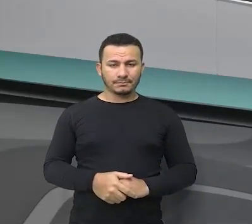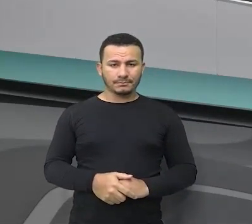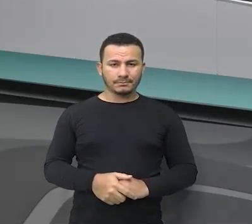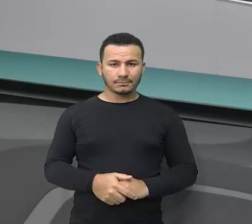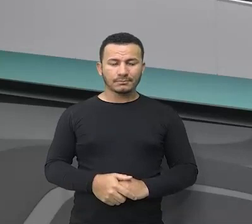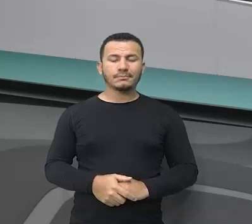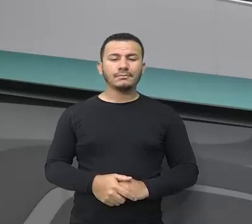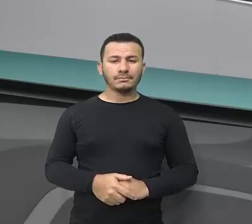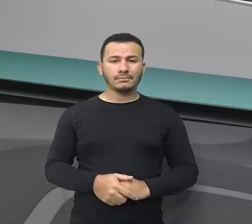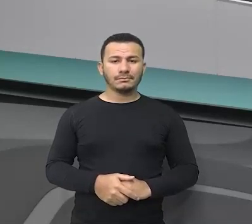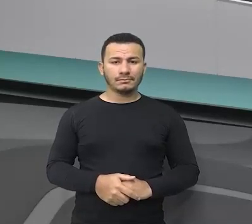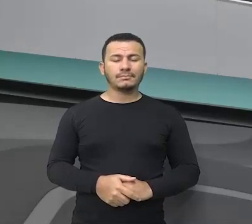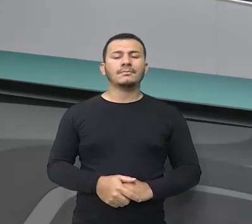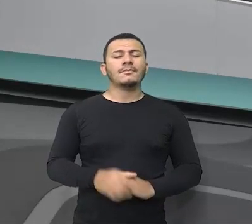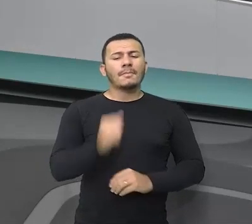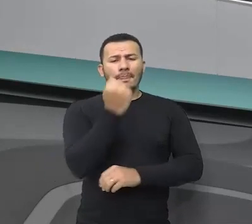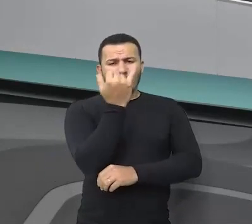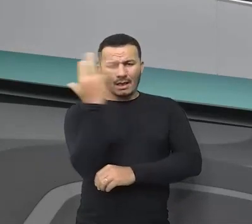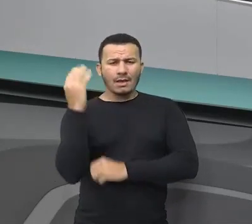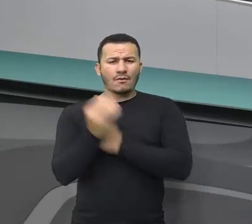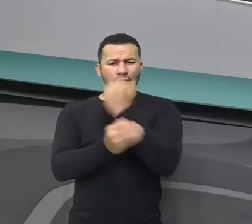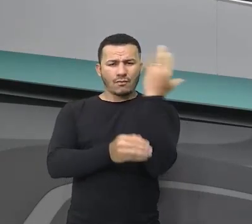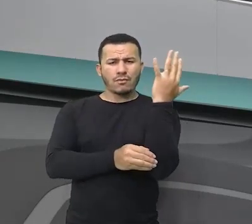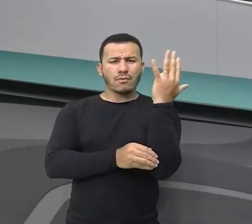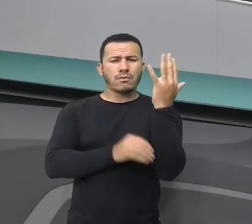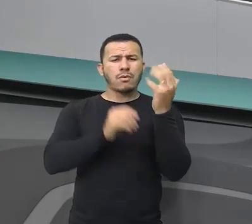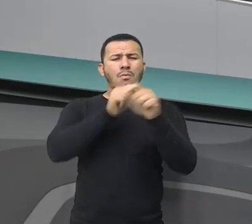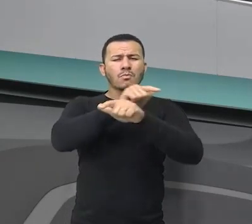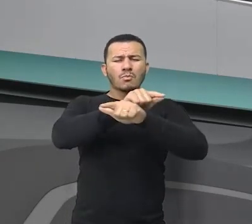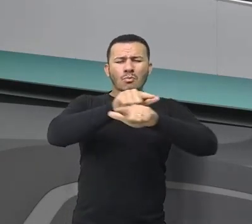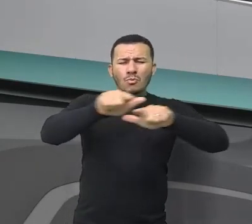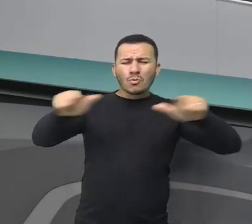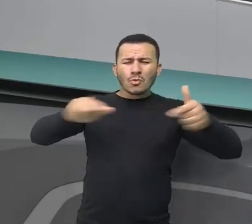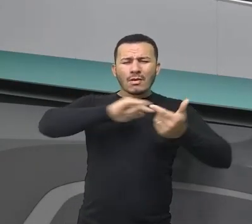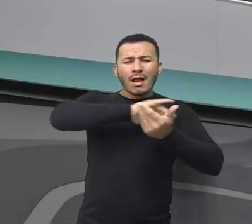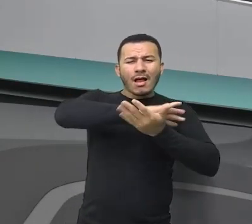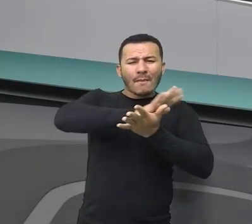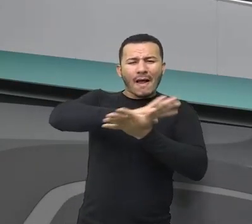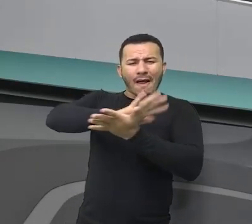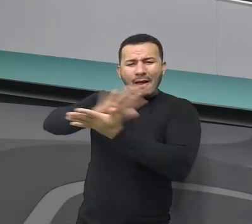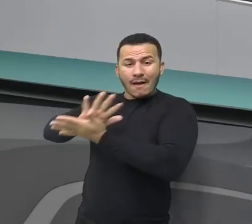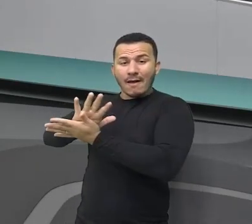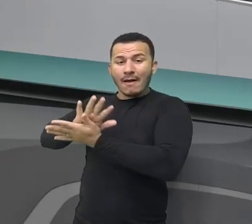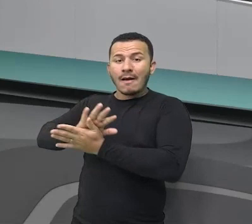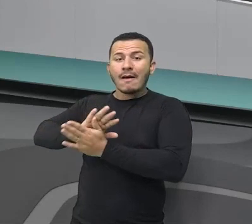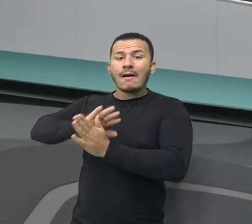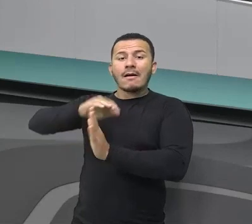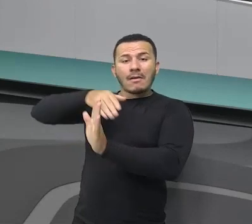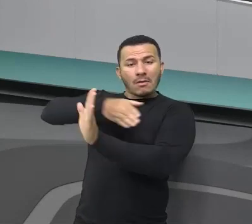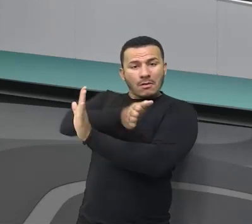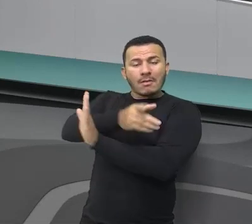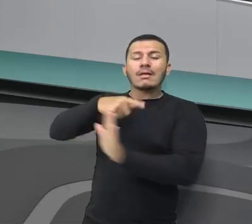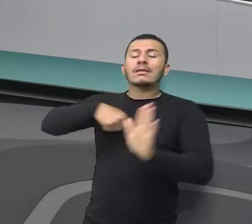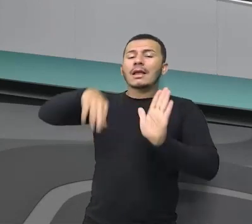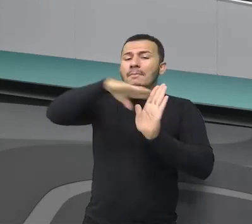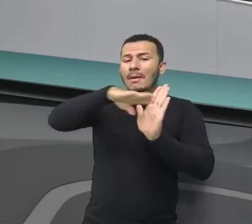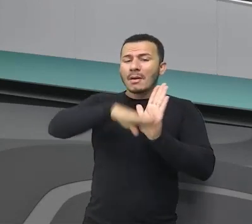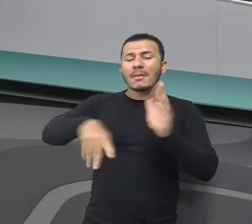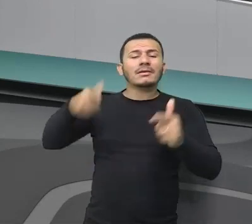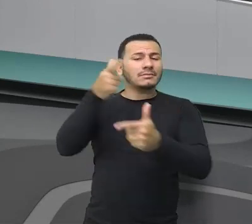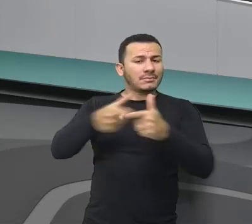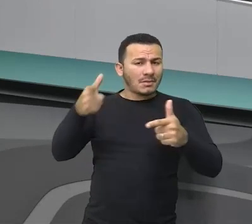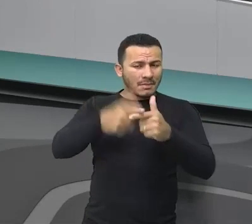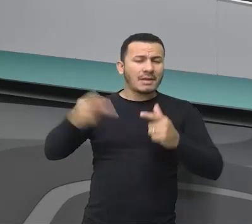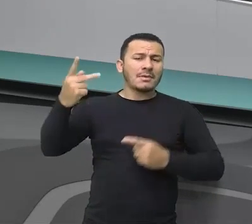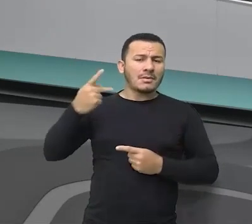destruição e da degradação da Amazônia está uma série de problemas de ordem política, social e econômica.